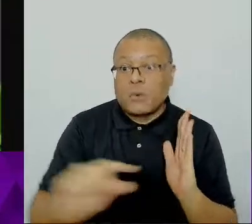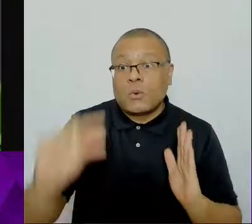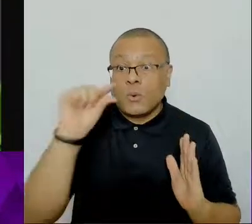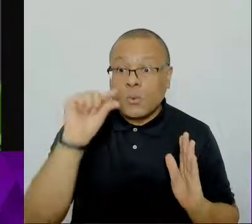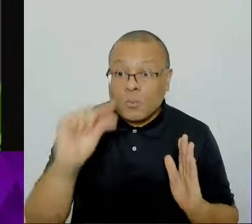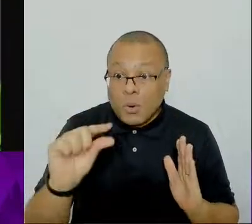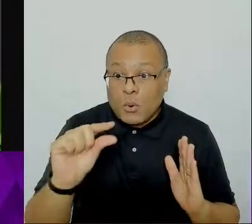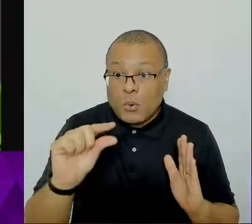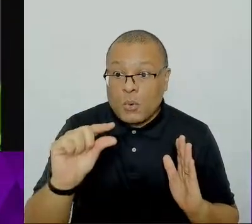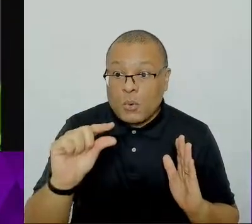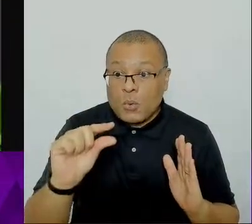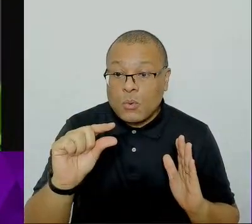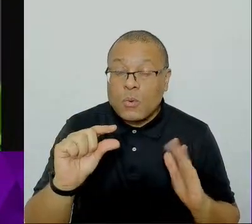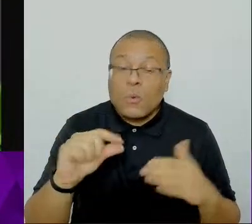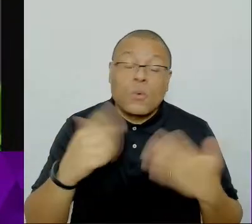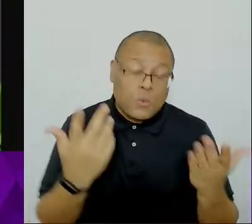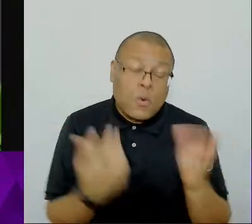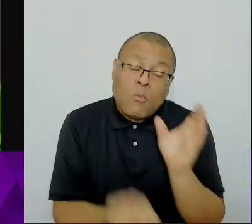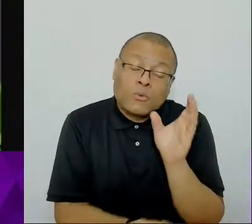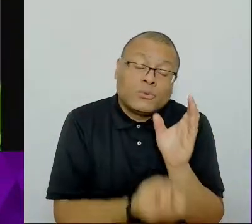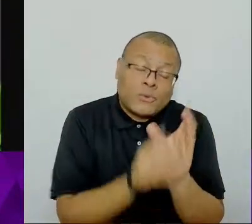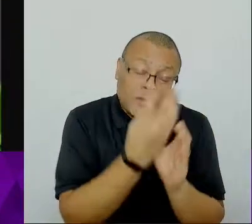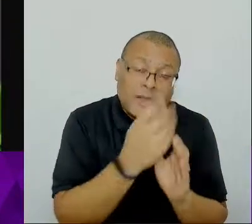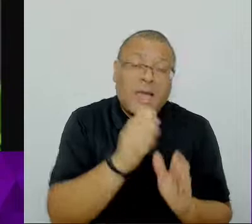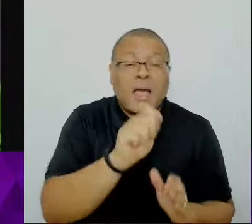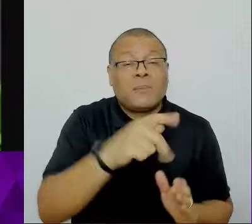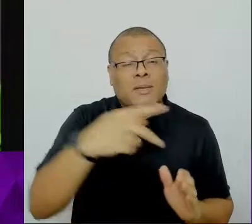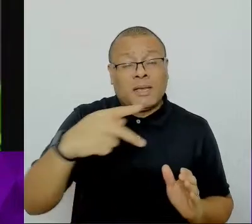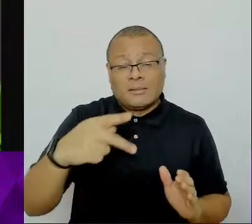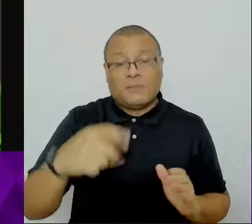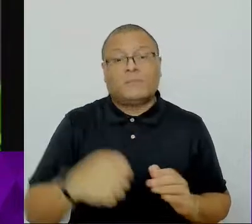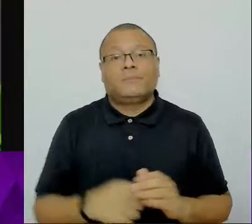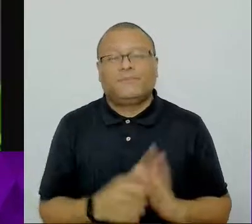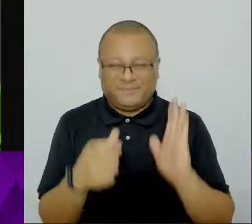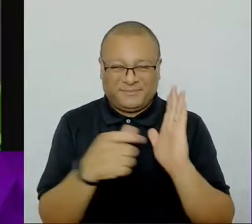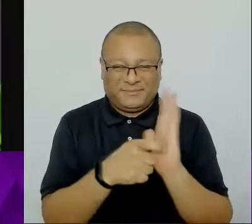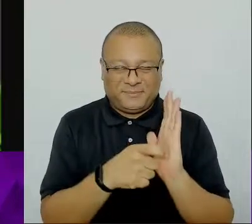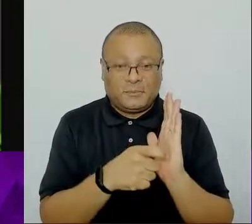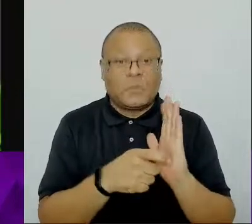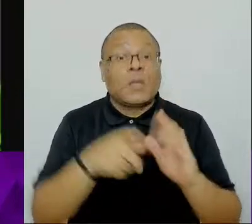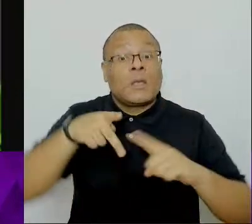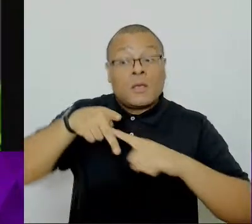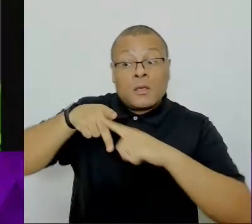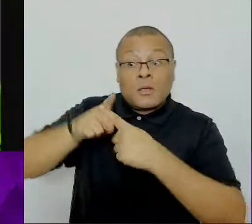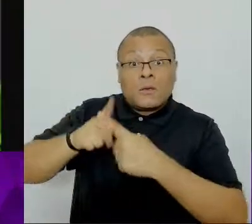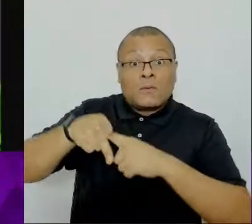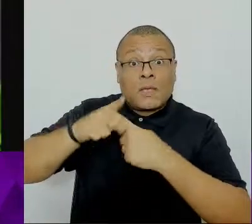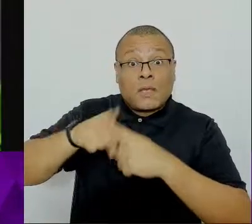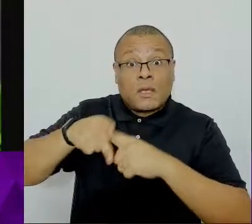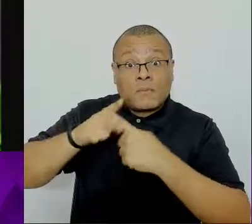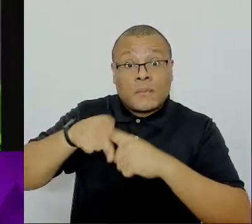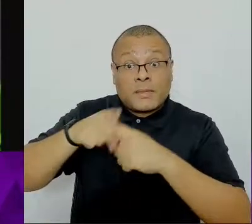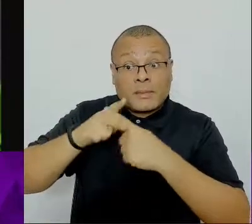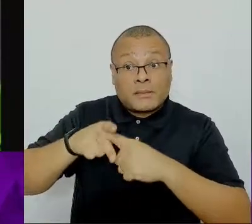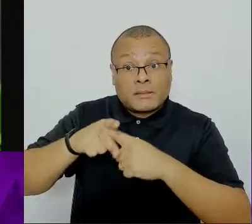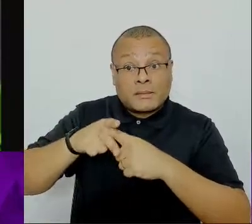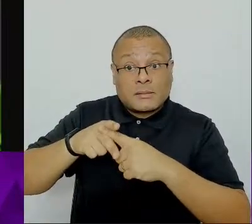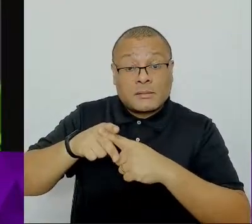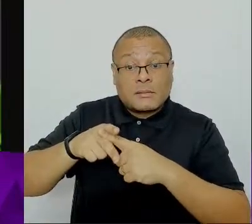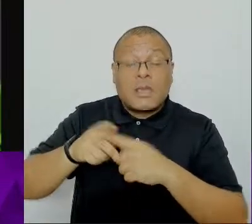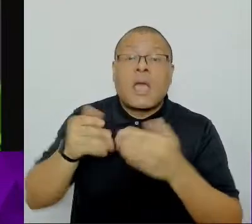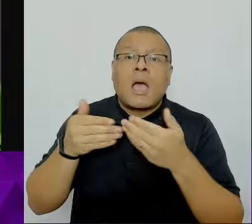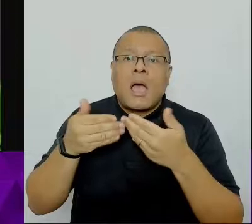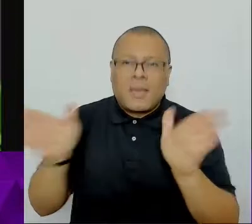pouco da construção dessas aplicações, trazer algumas ferramentas é,